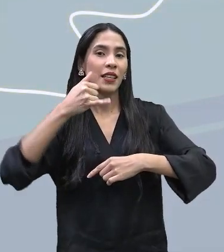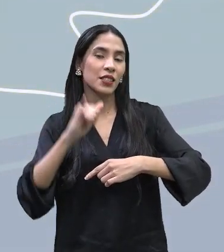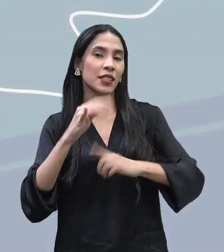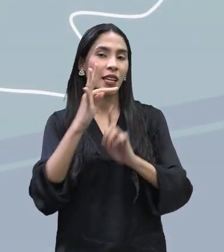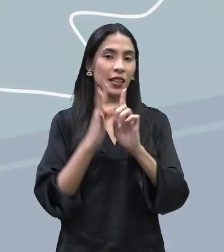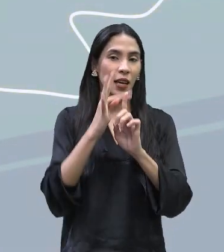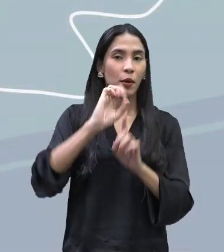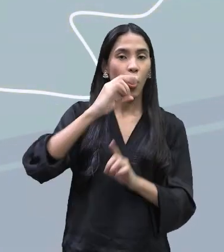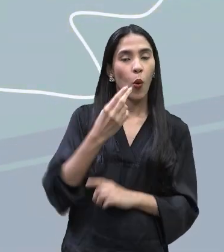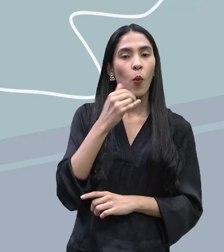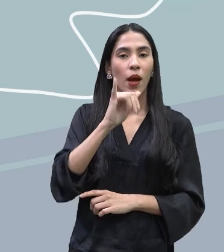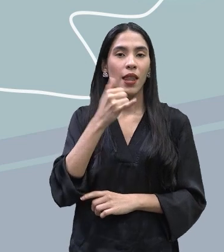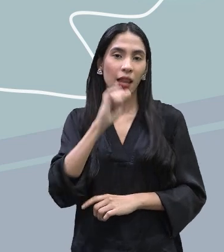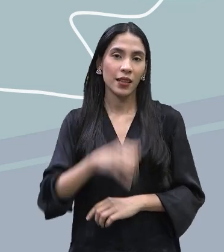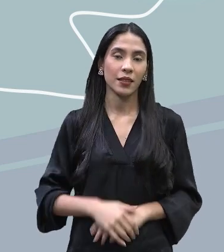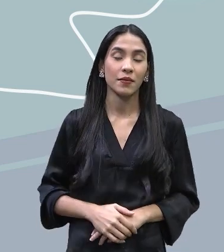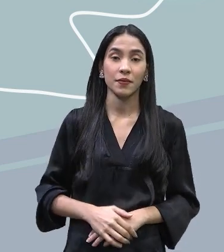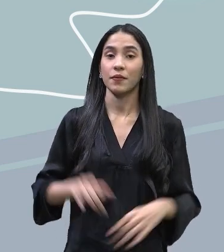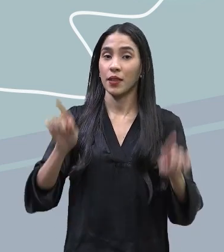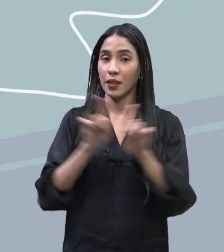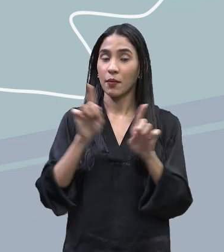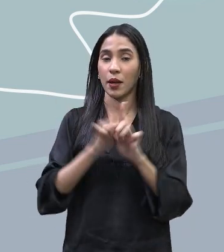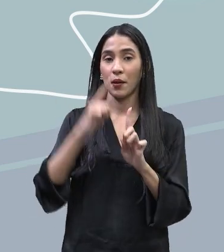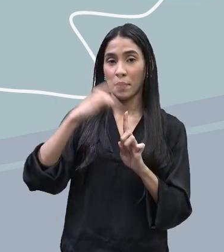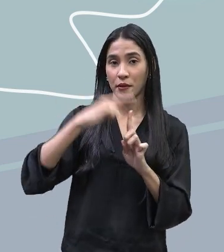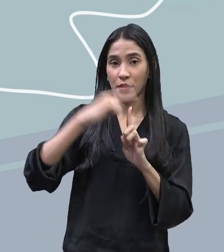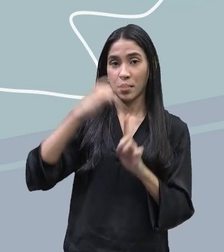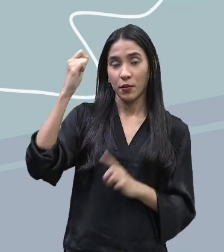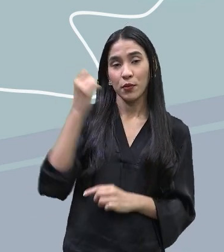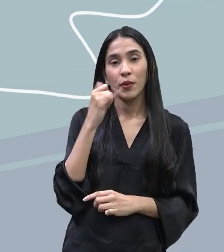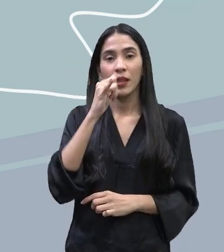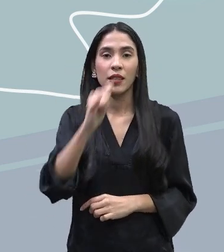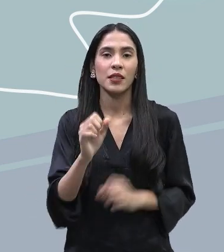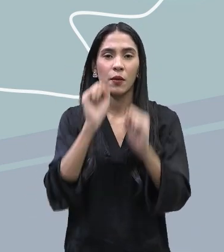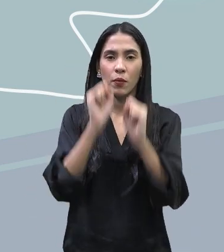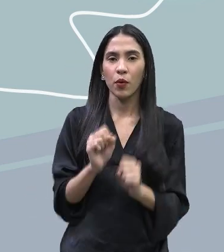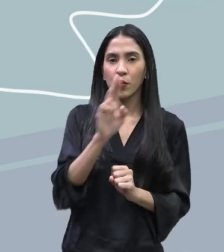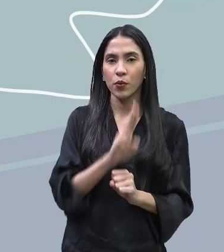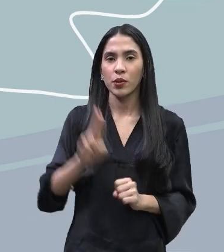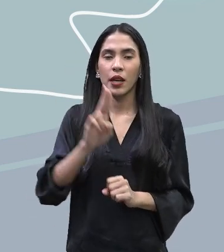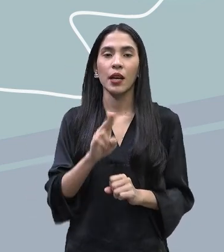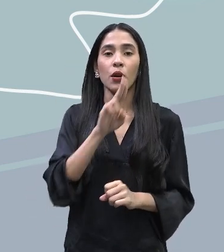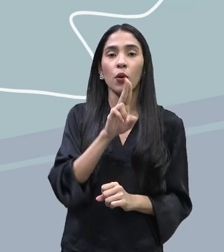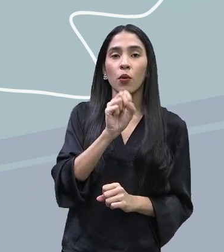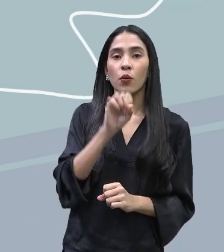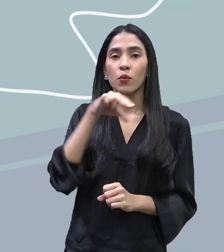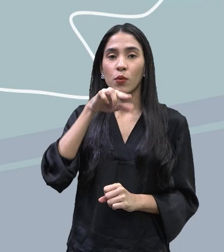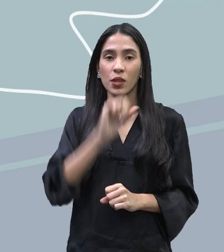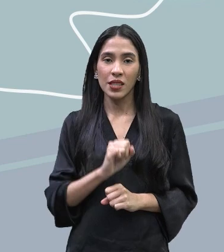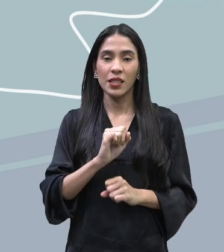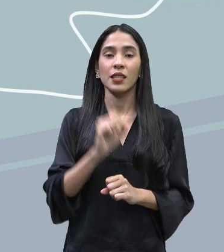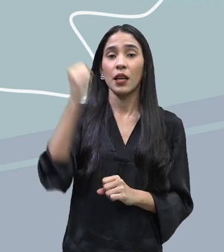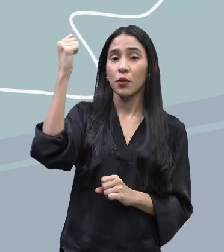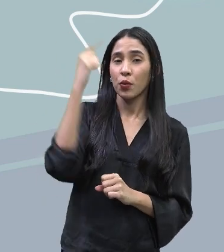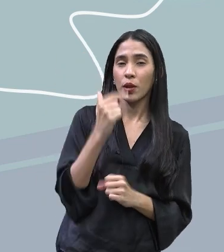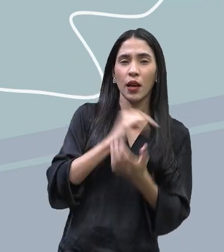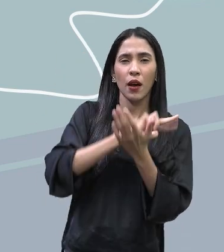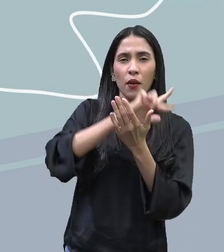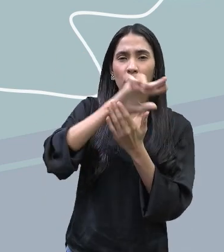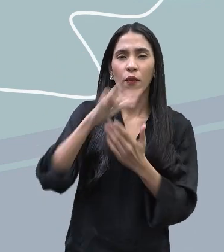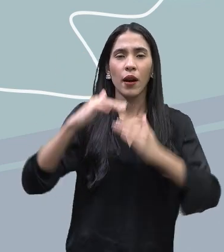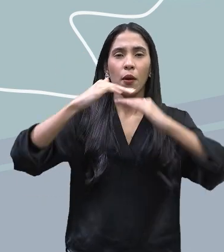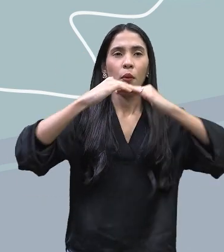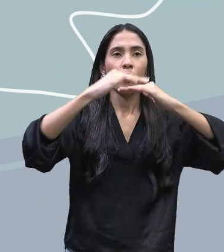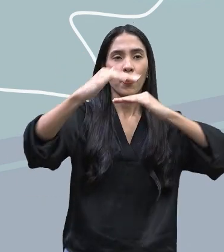ou elétrica. Além disso, esse tipo de energia pode ser obtido nas usinas solares compostas por inúmeros painéis